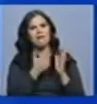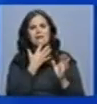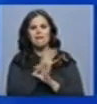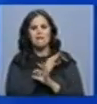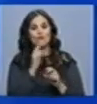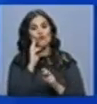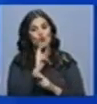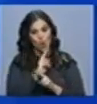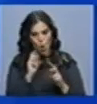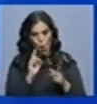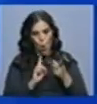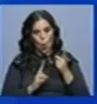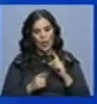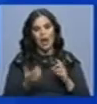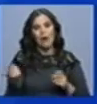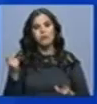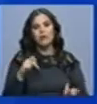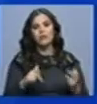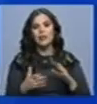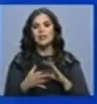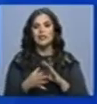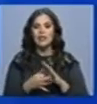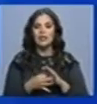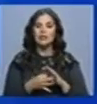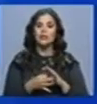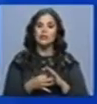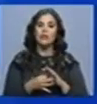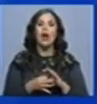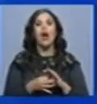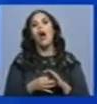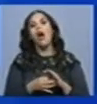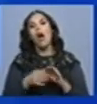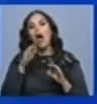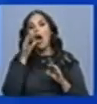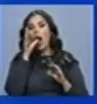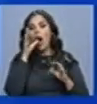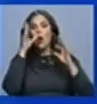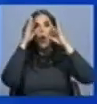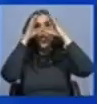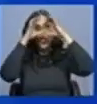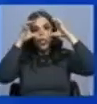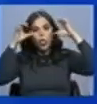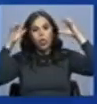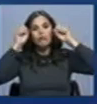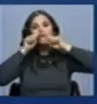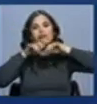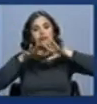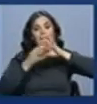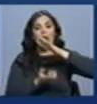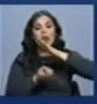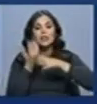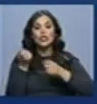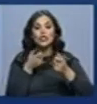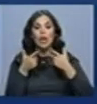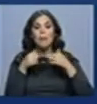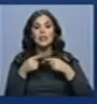identificar o que é que está a acontecer ao nível das moléculas, dos vapores que conseguimos associar ao nascimento das estrelas. Mas